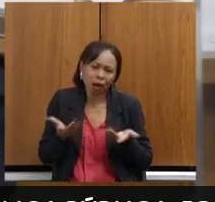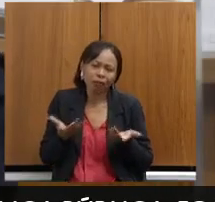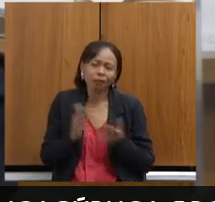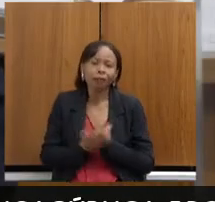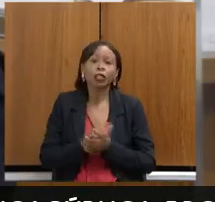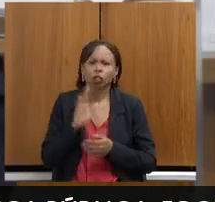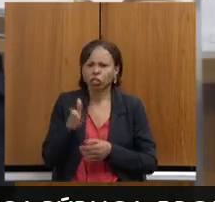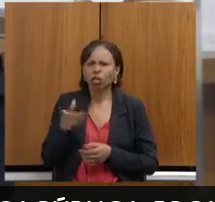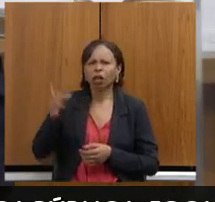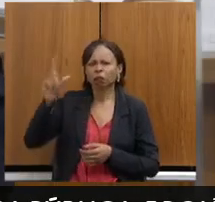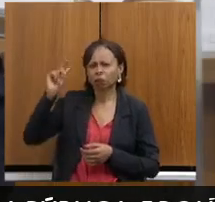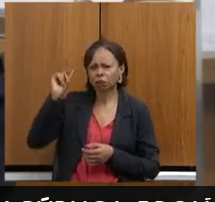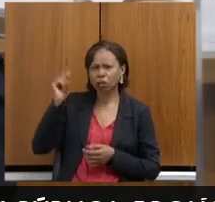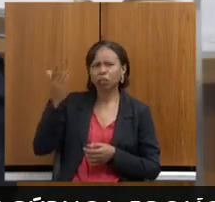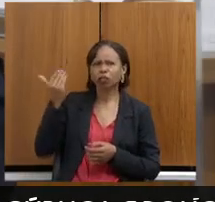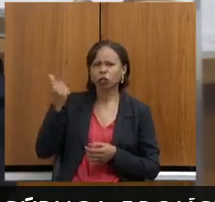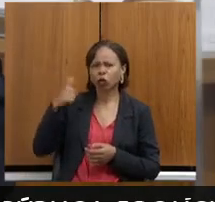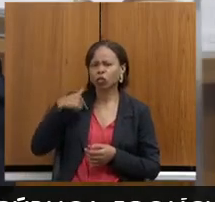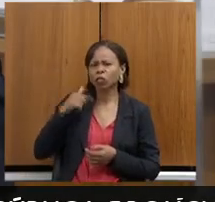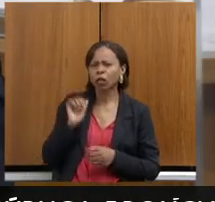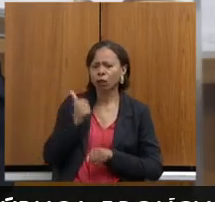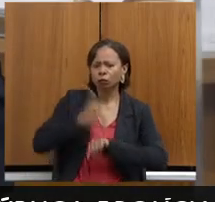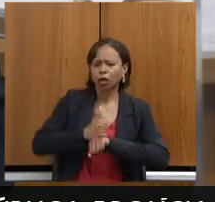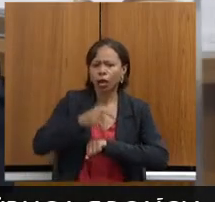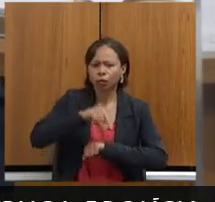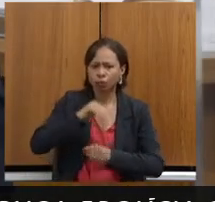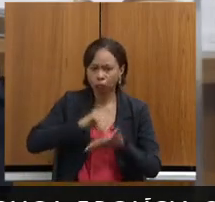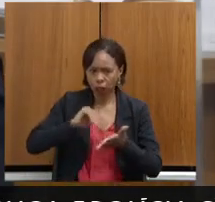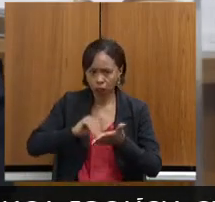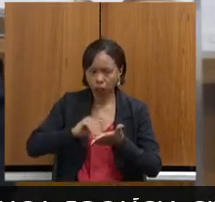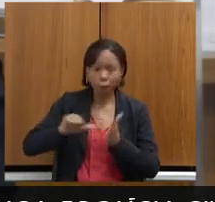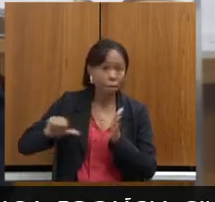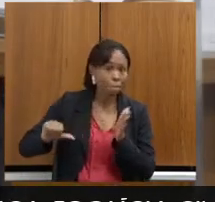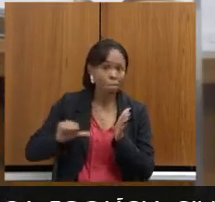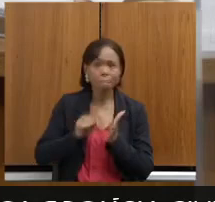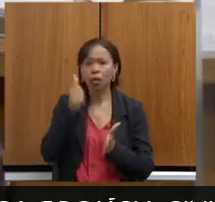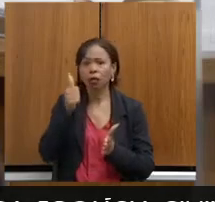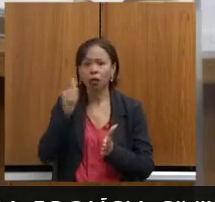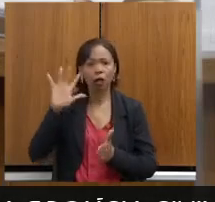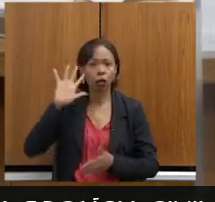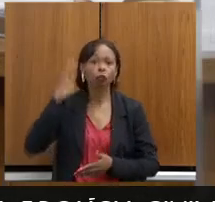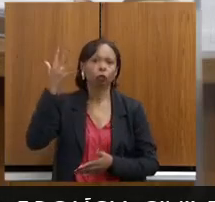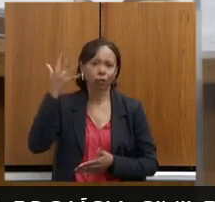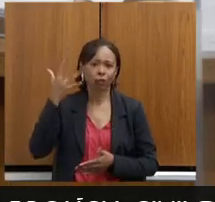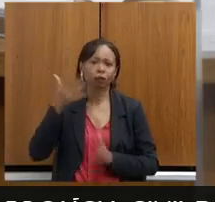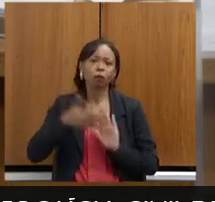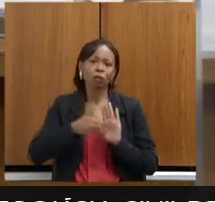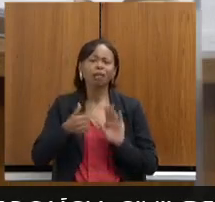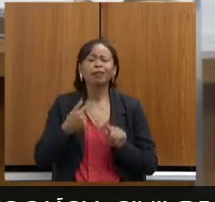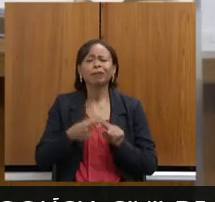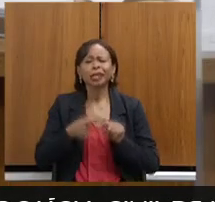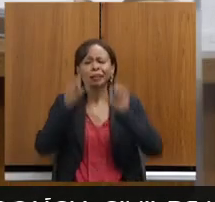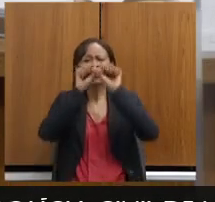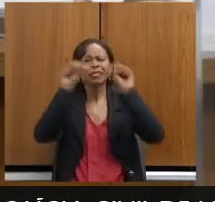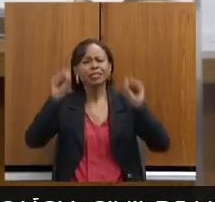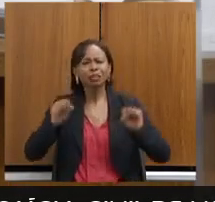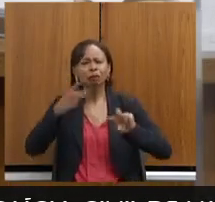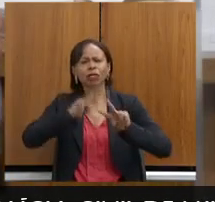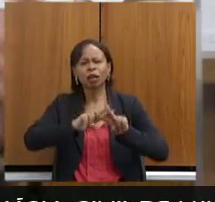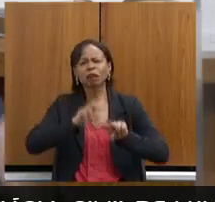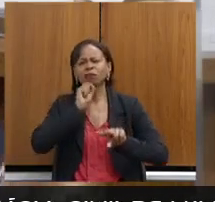isso já há bastante tempo desde basicamente nós chegamos aqui a secretaria essa foi uma das primeiras providências então o sistema muito velho sistema muito antigo